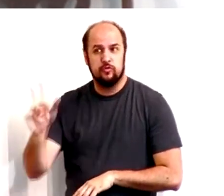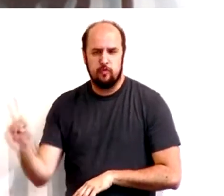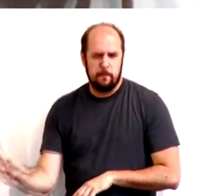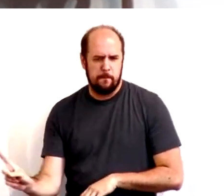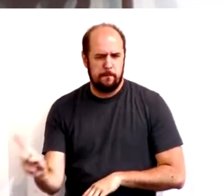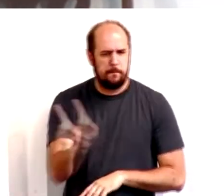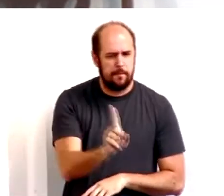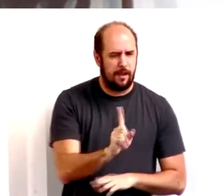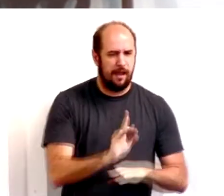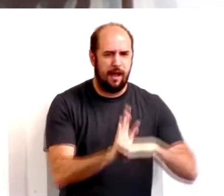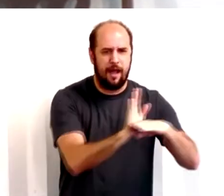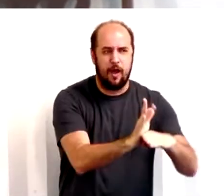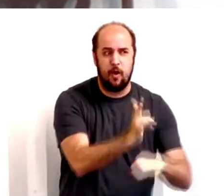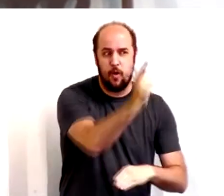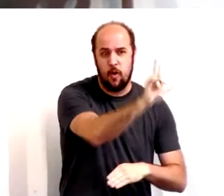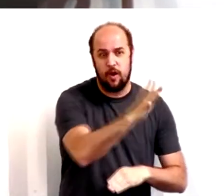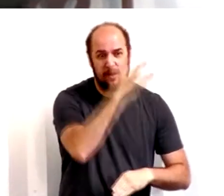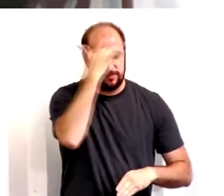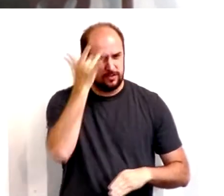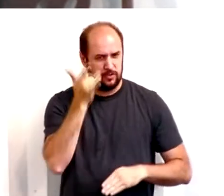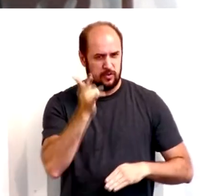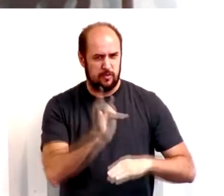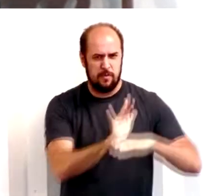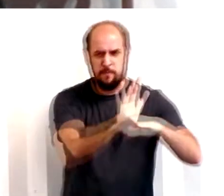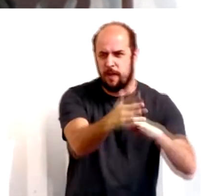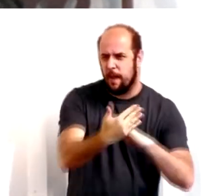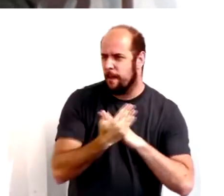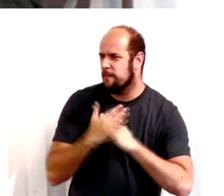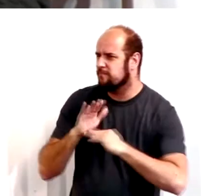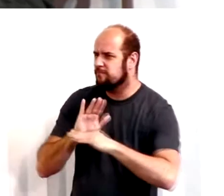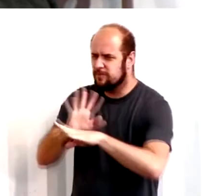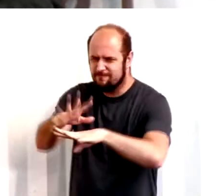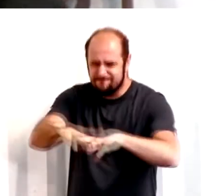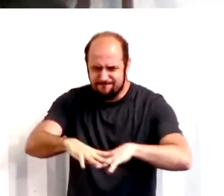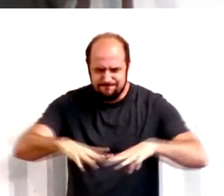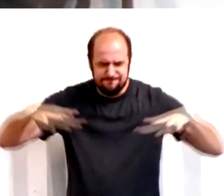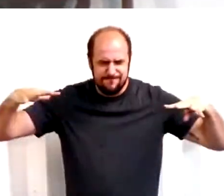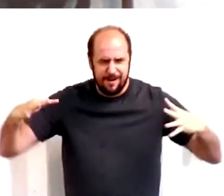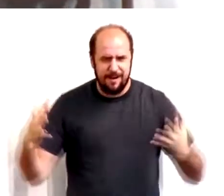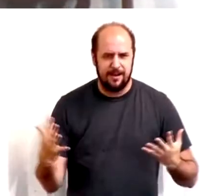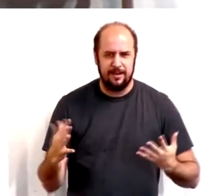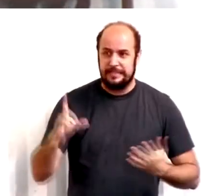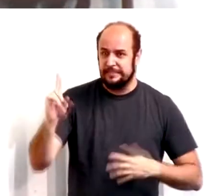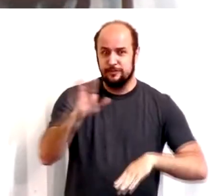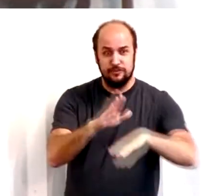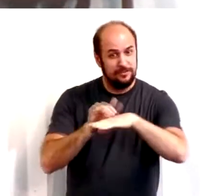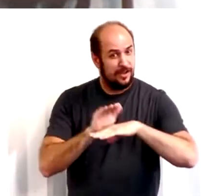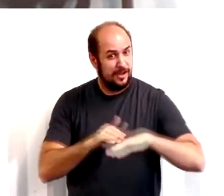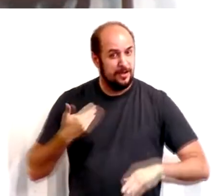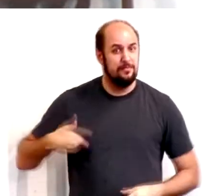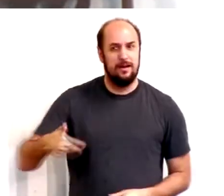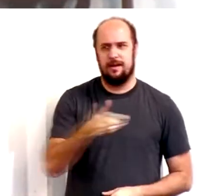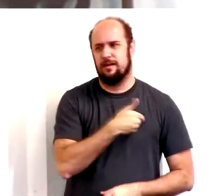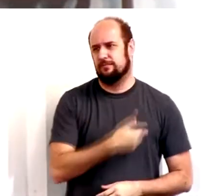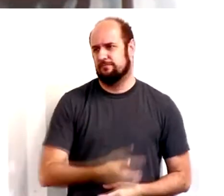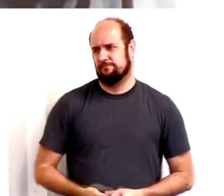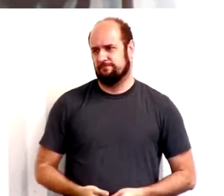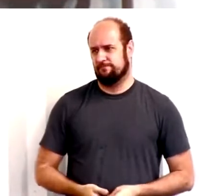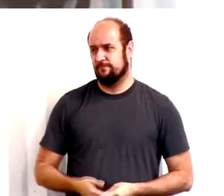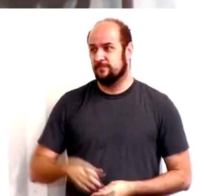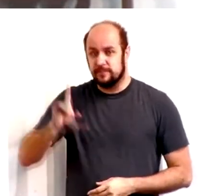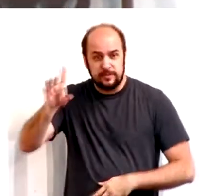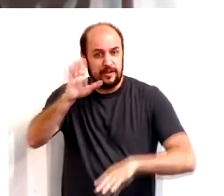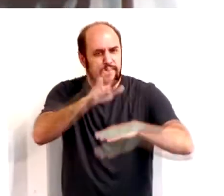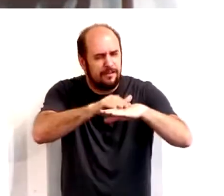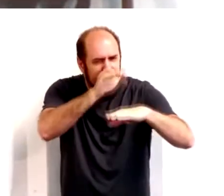para discipular outro, e assim sucessivamente, numa grande rede, pois Deus nos chamou para isso. Deus nos chamou